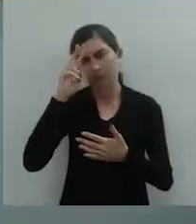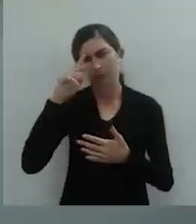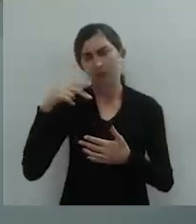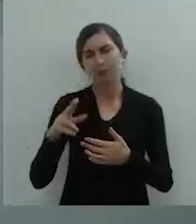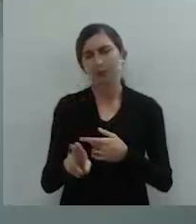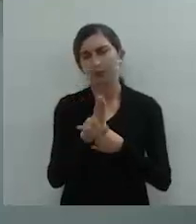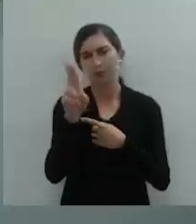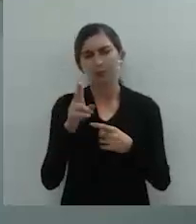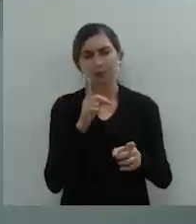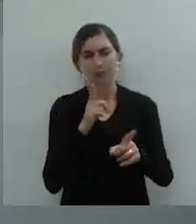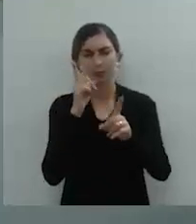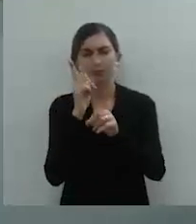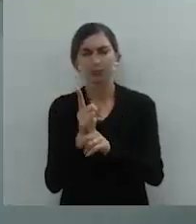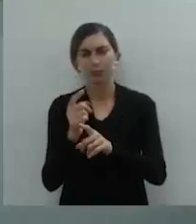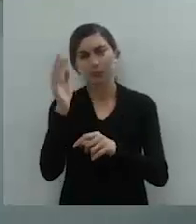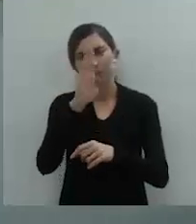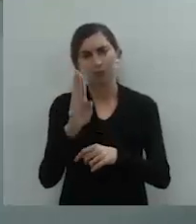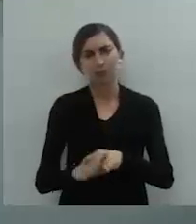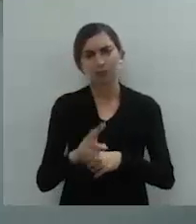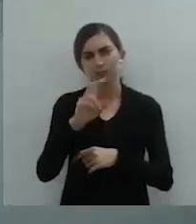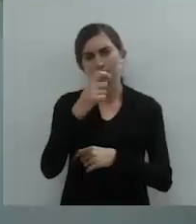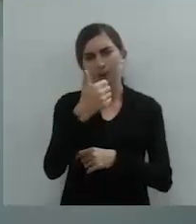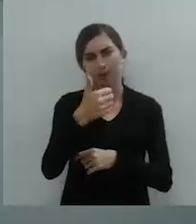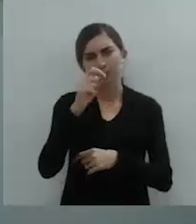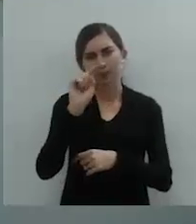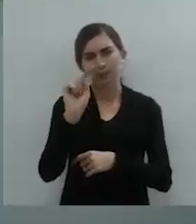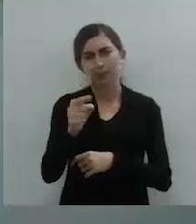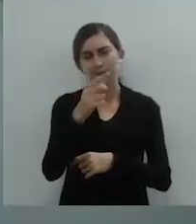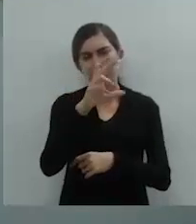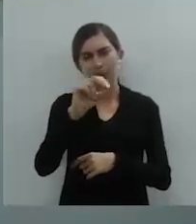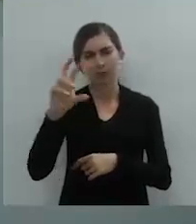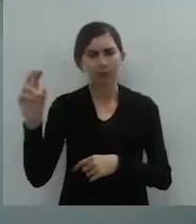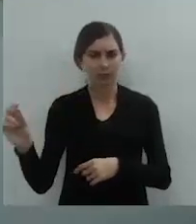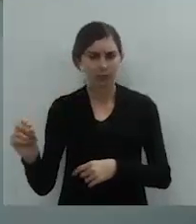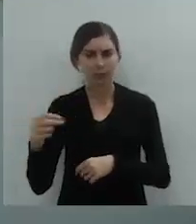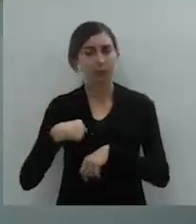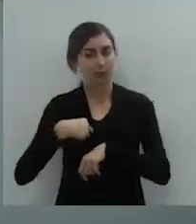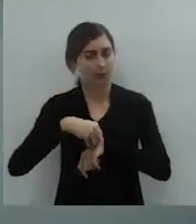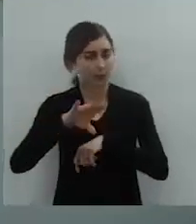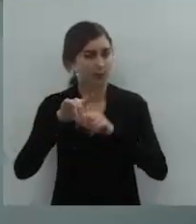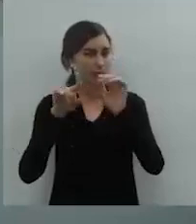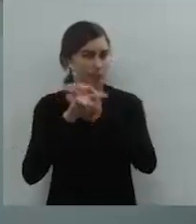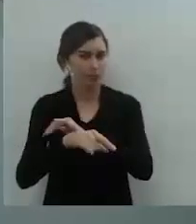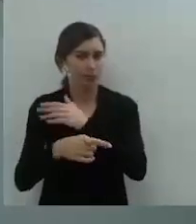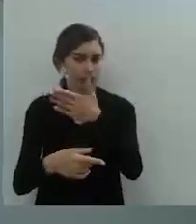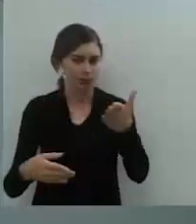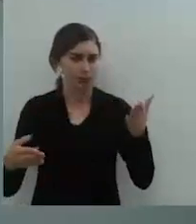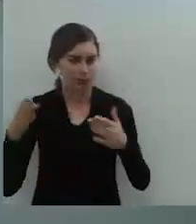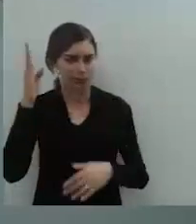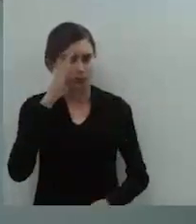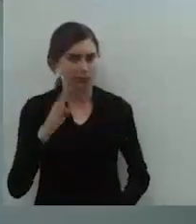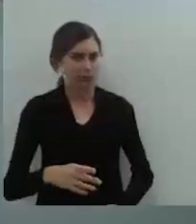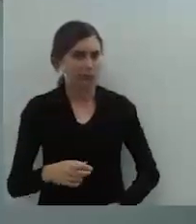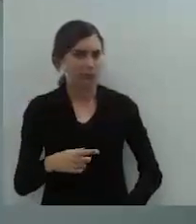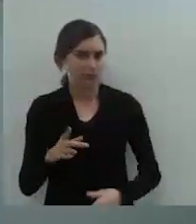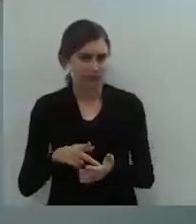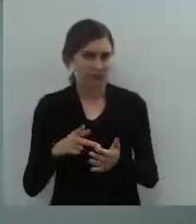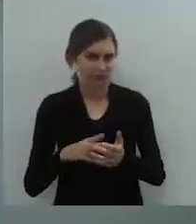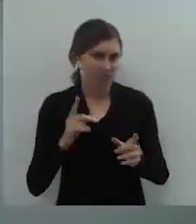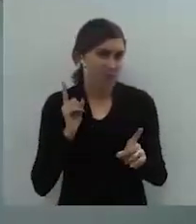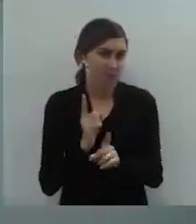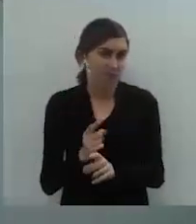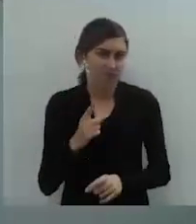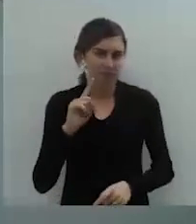usavam de descobrimento do Brasil em 1500, mas eu já joguei para vocês esse questionamento. Será que o Brasil realmente foi descoberto em